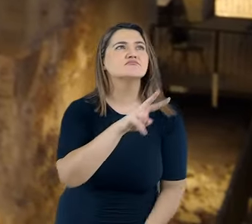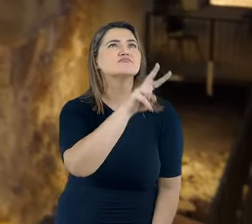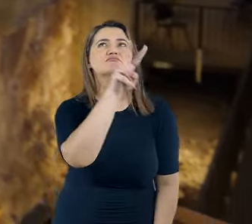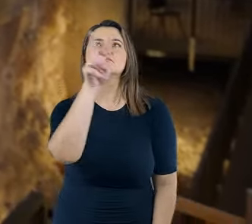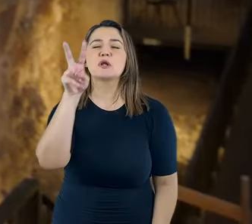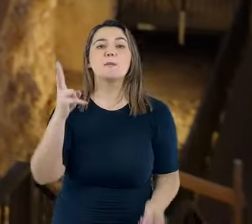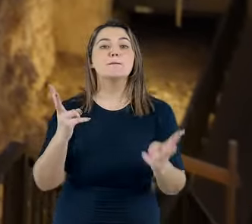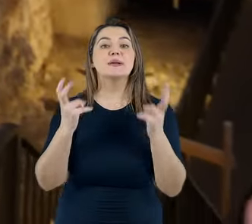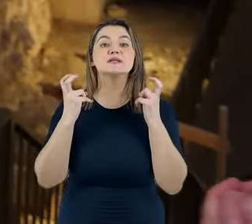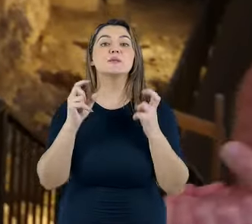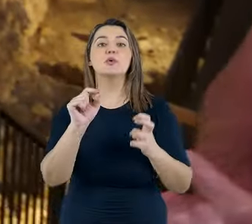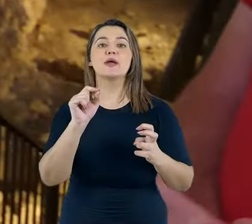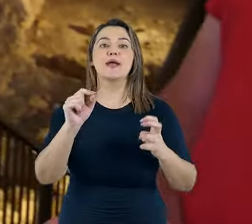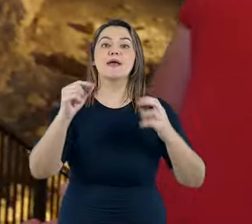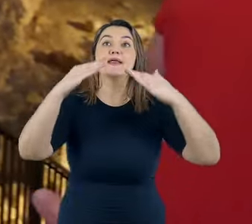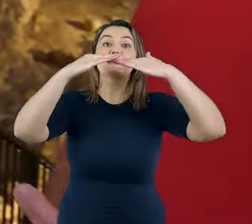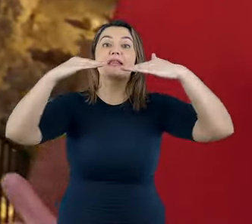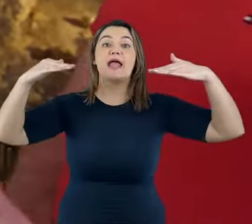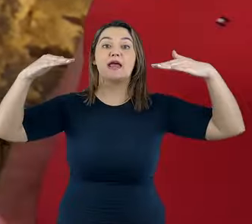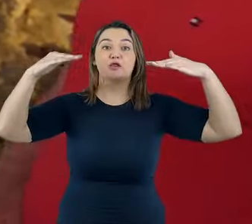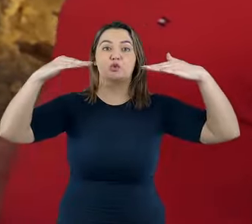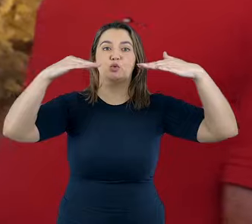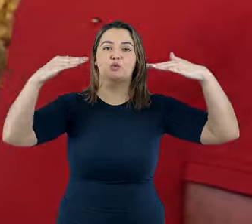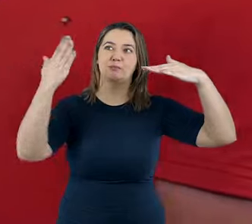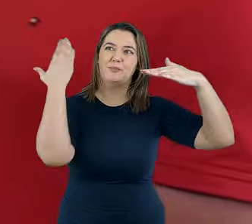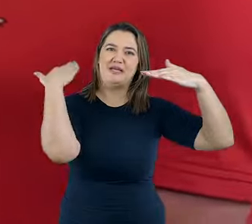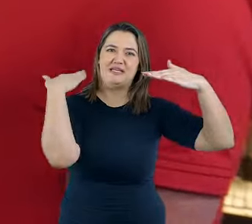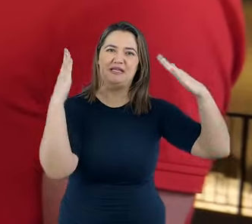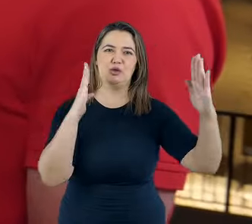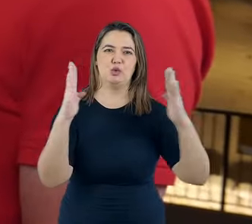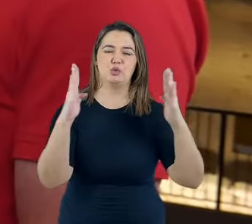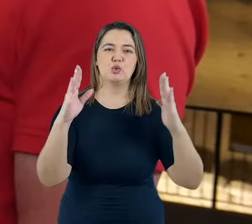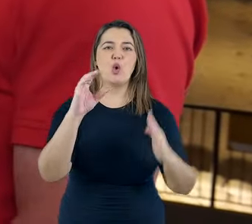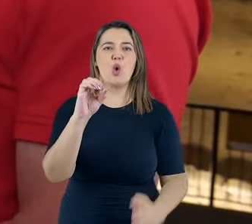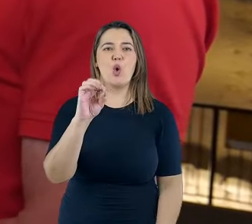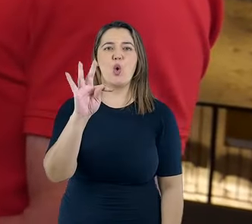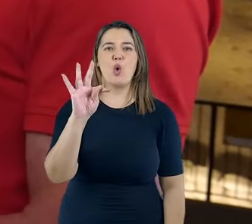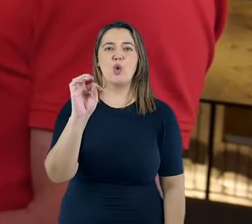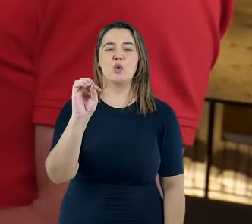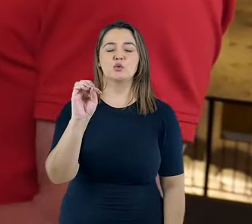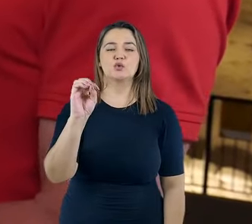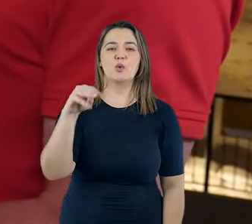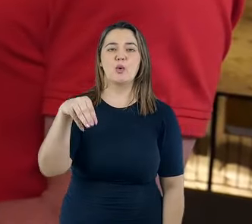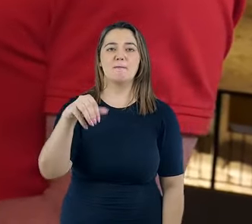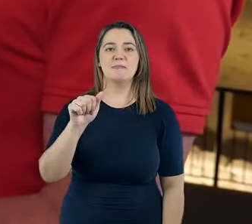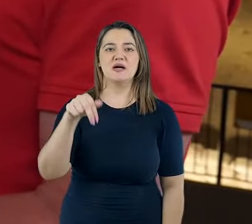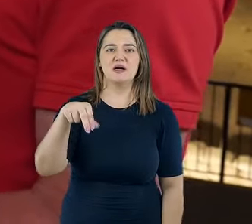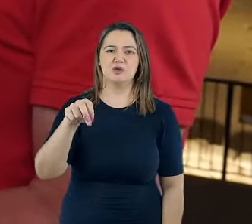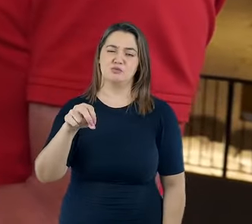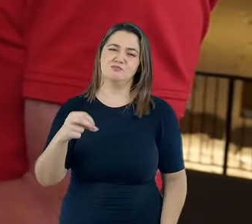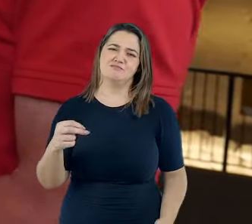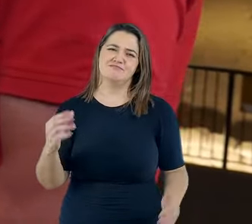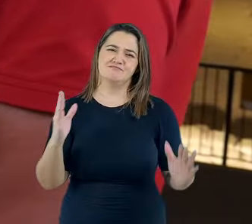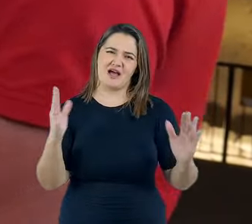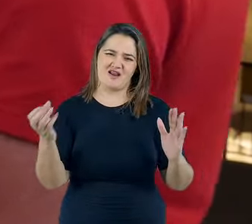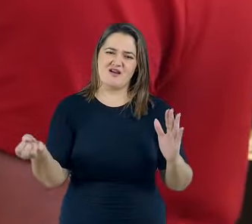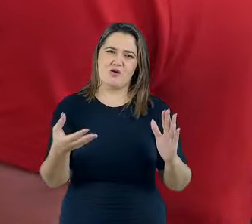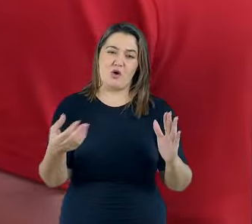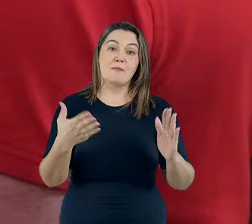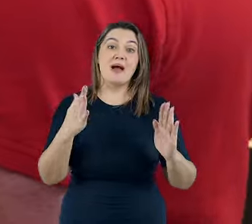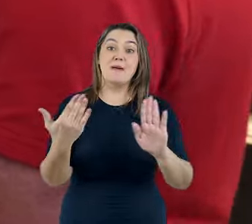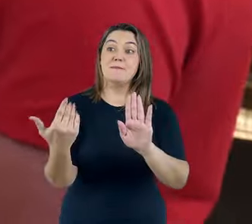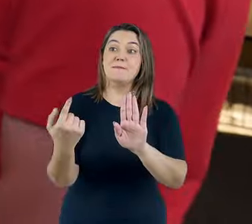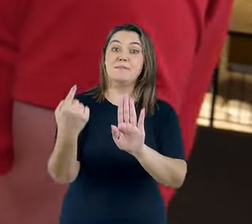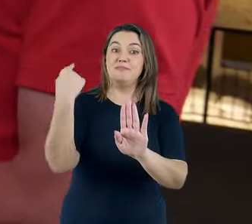ambiente, eu vejo claramente que esse teto aqui é do período otomano. Isso mesmo. Tá certo? Mais isso, recente. Isso. Mas eu identifico lá no